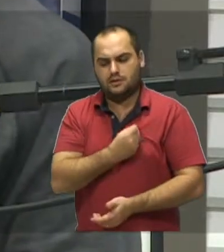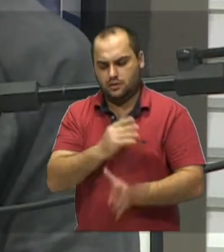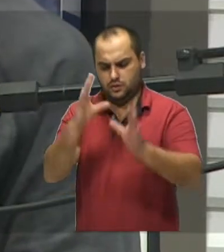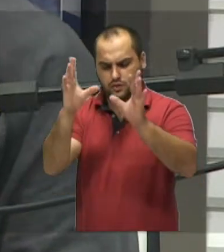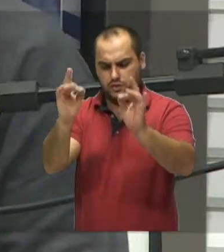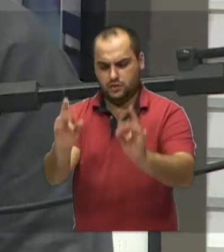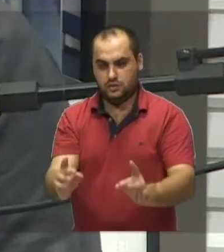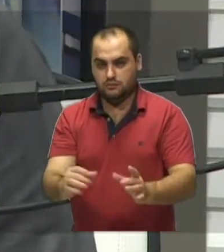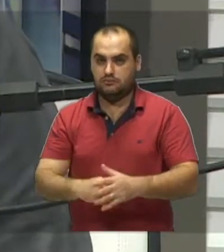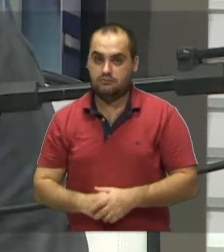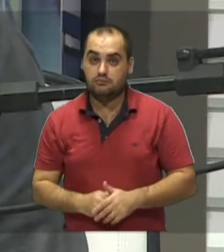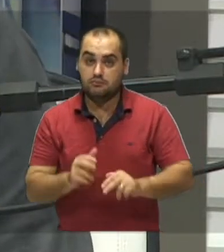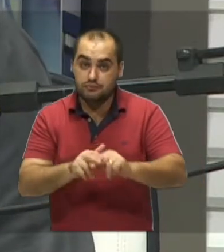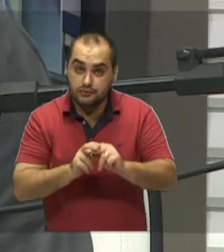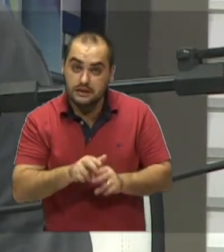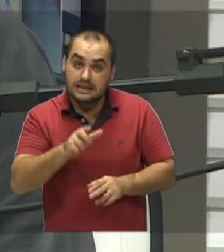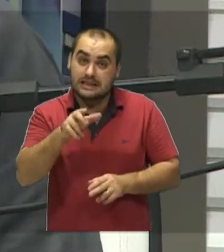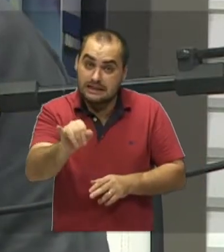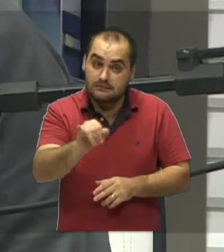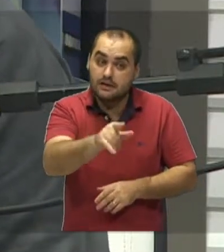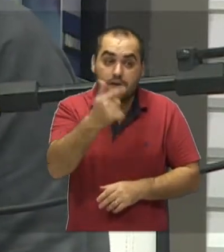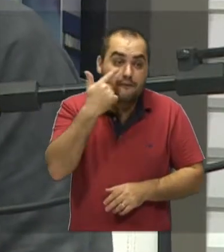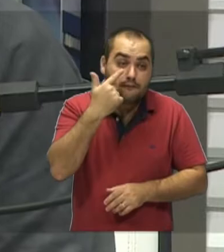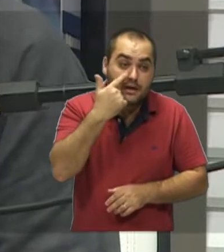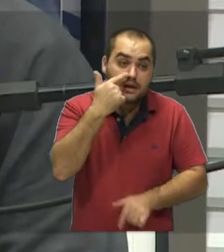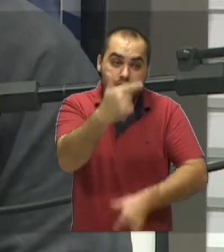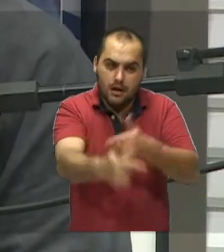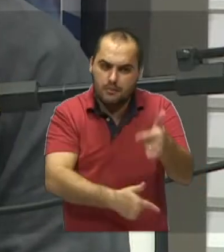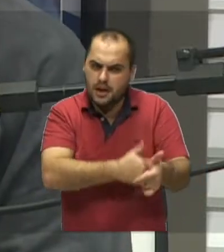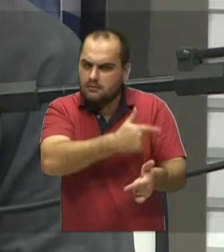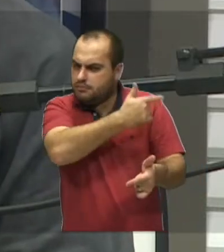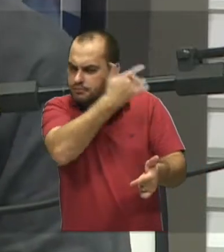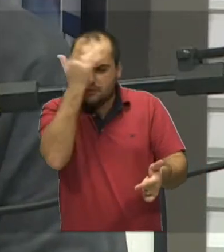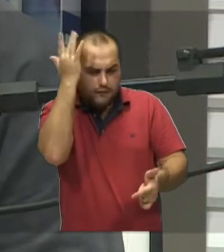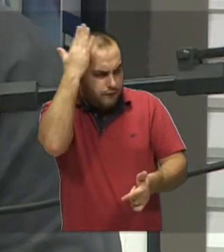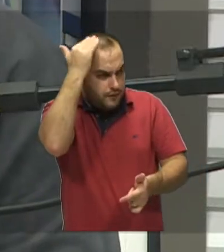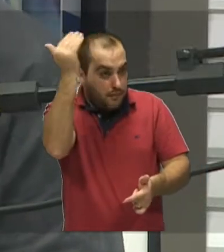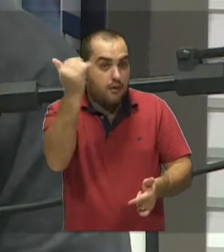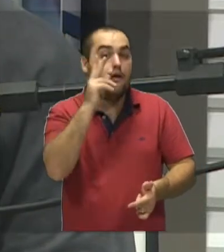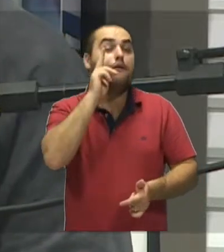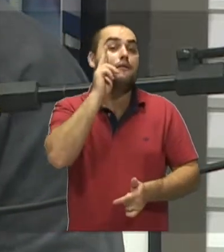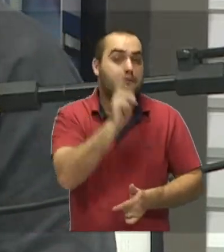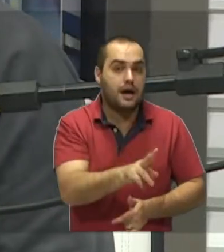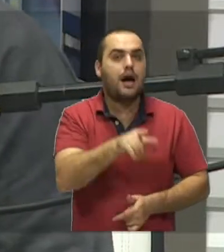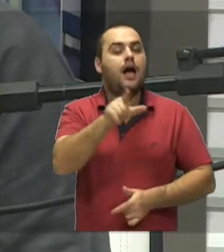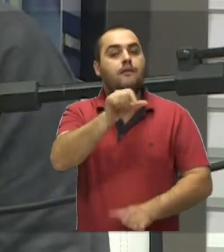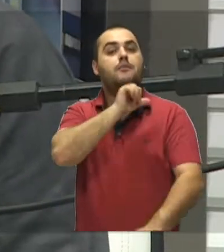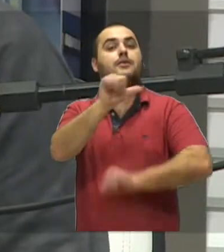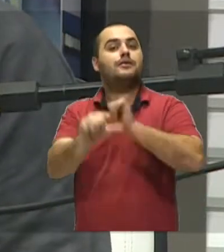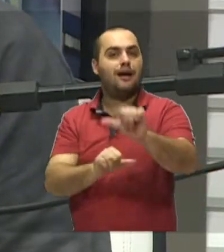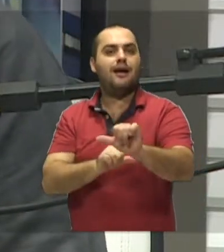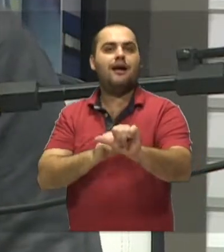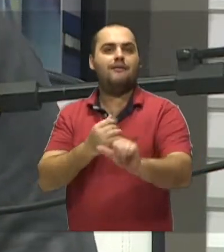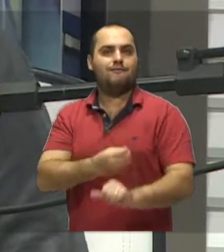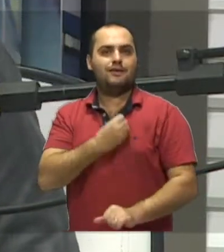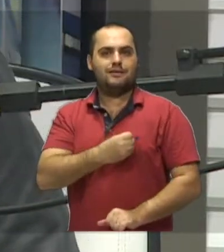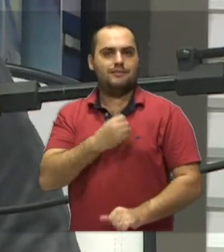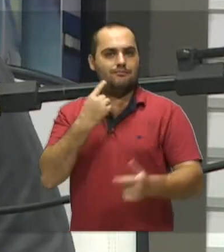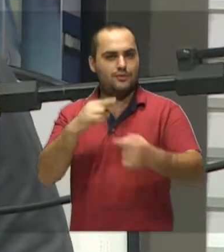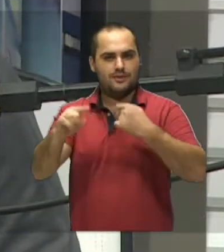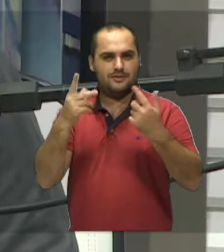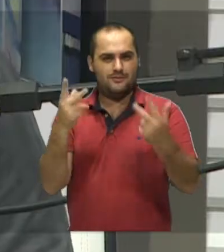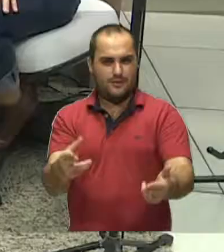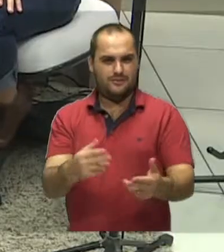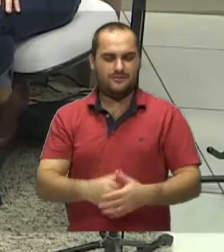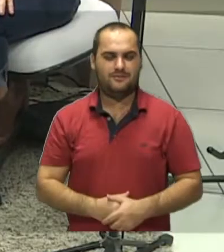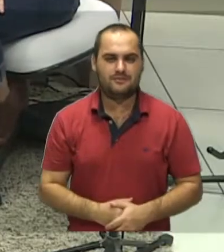se você pegar a obra de um grande pintor, você vai vendo que ele vai modificando a maneira de se expressar. E a música não é diferente, né? E